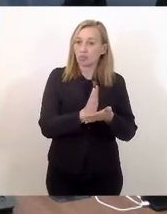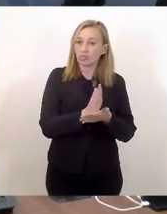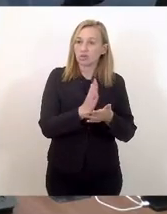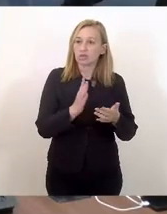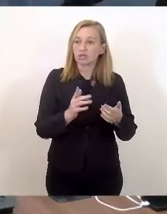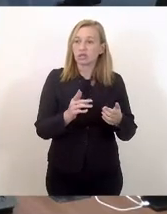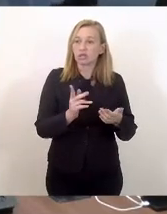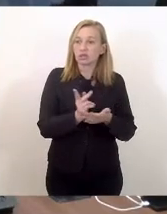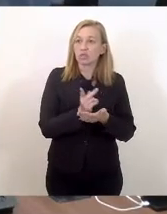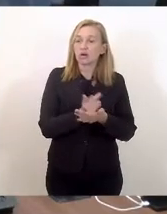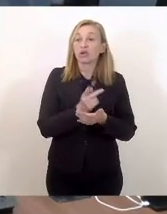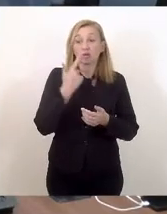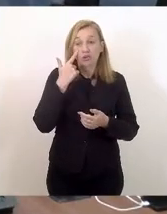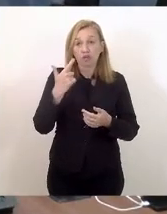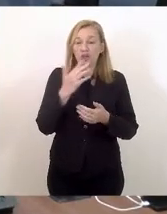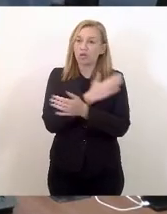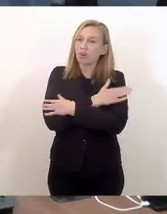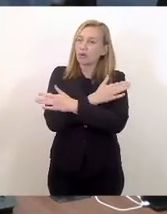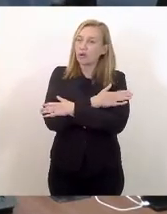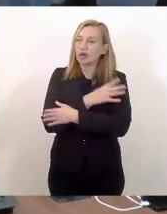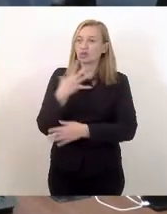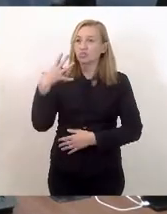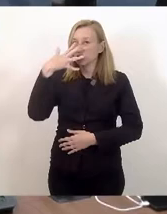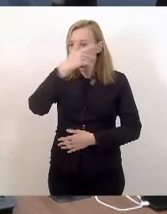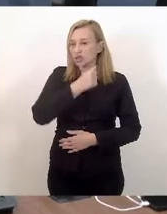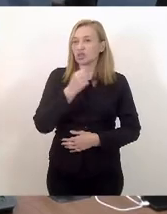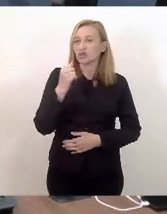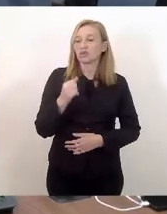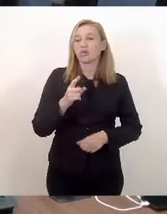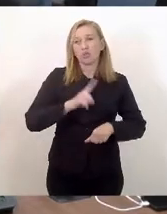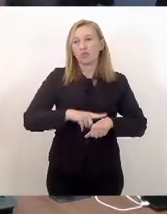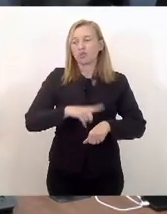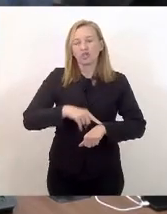afetivo, bonito, é um bom momento, tanta